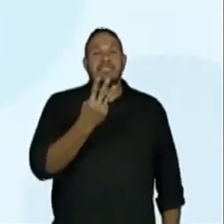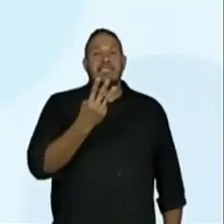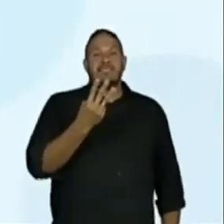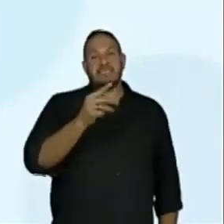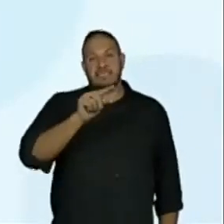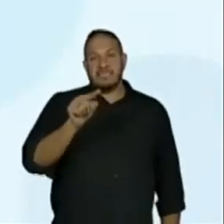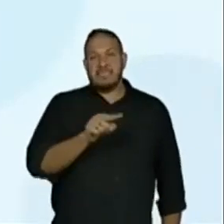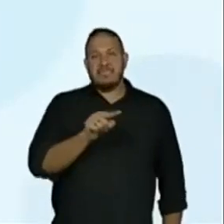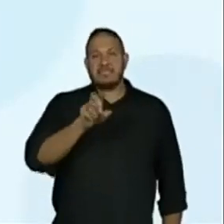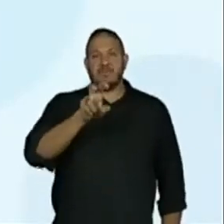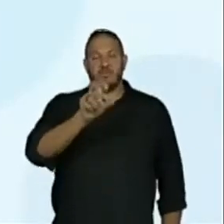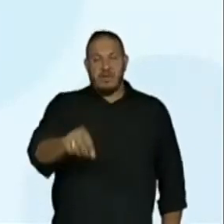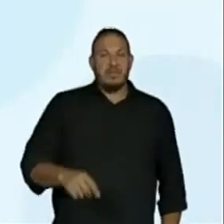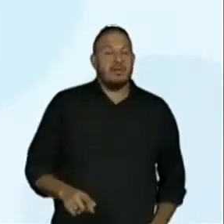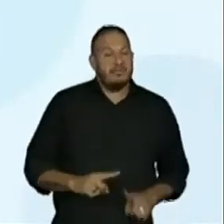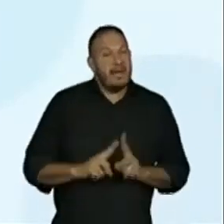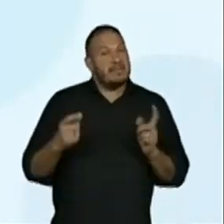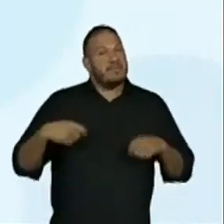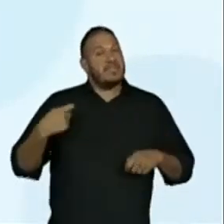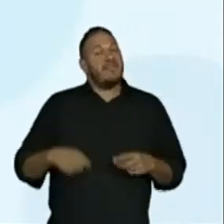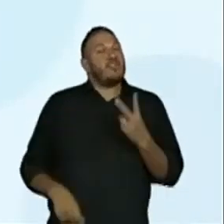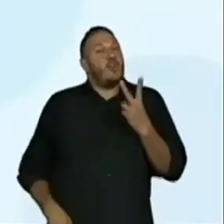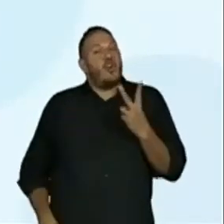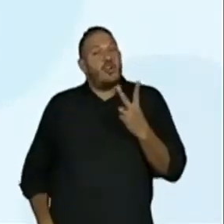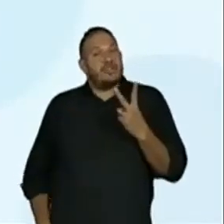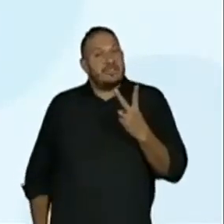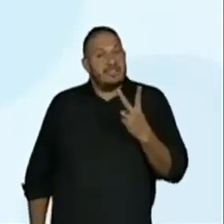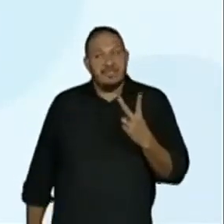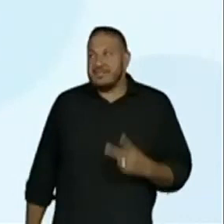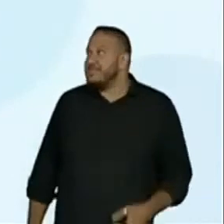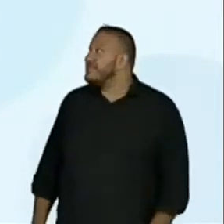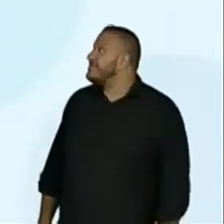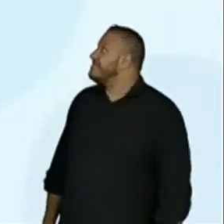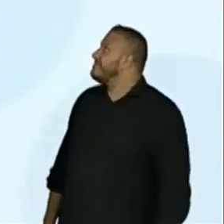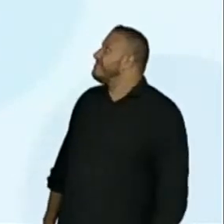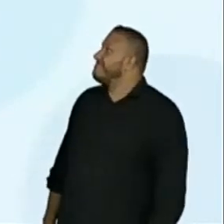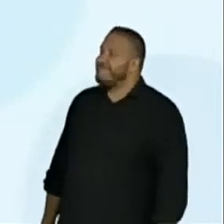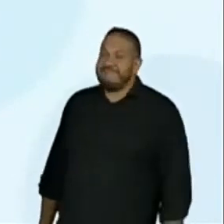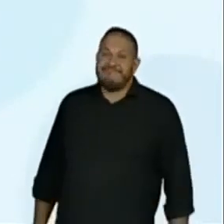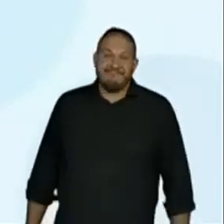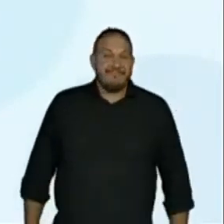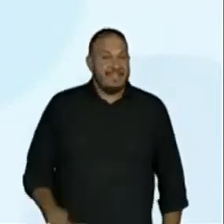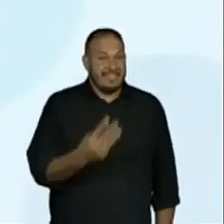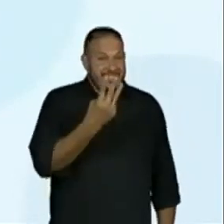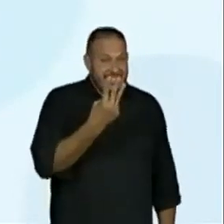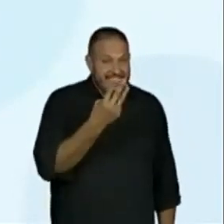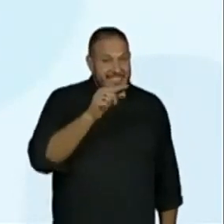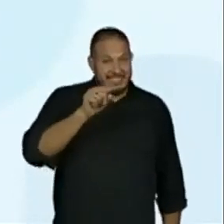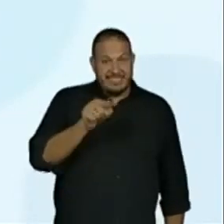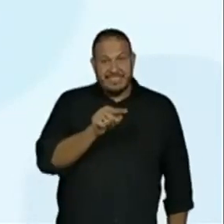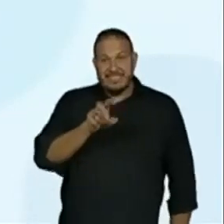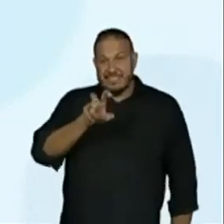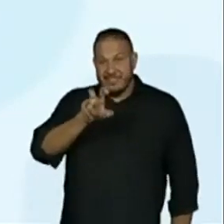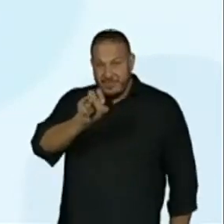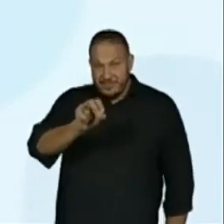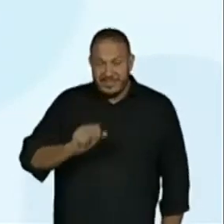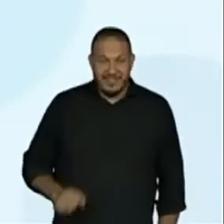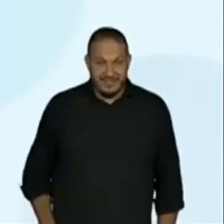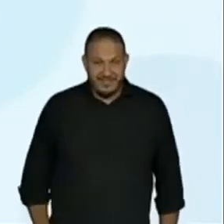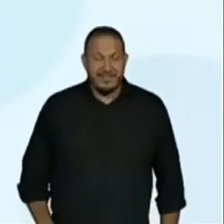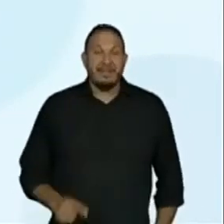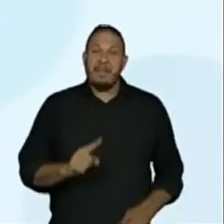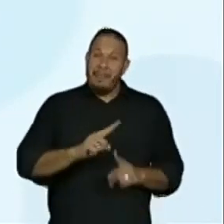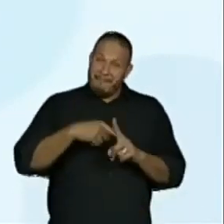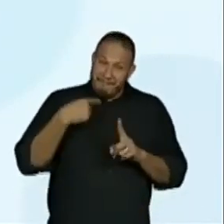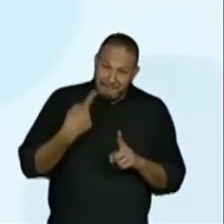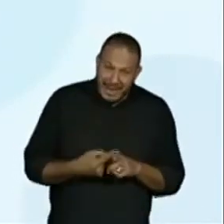2. 2 litros, portanto. Então, temos R$ 3,50